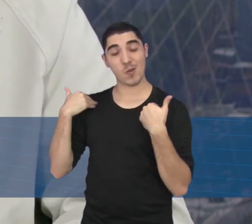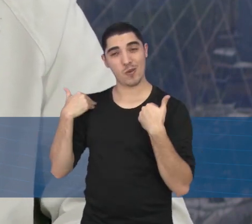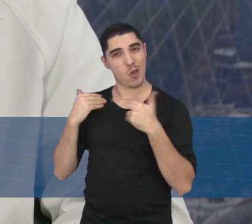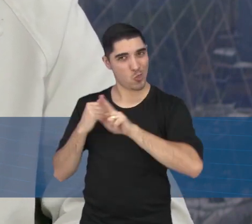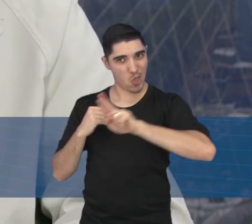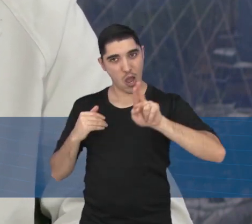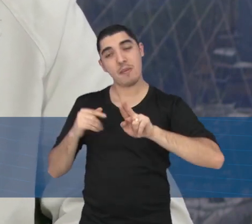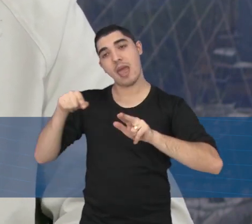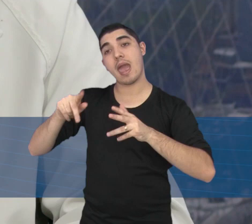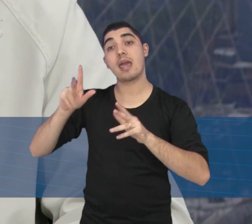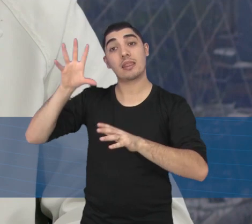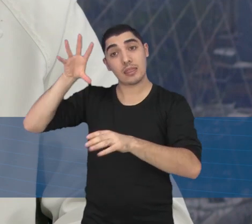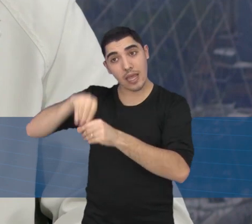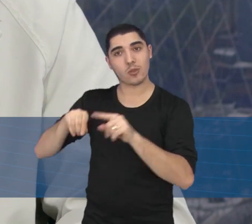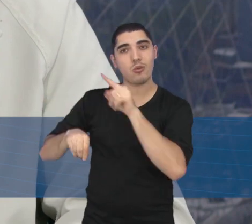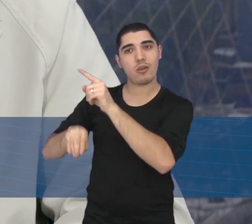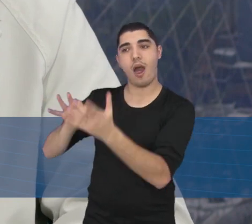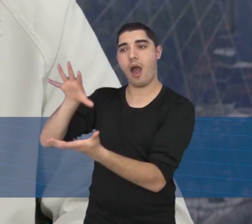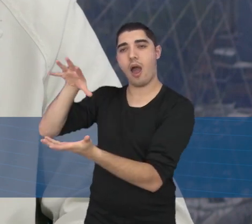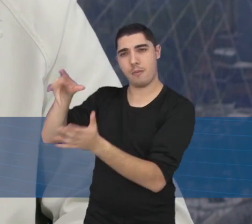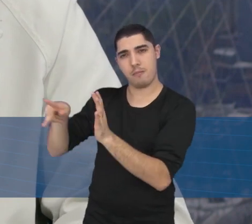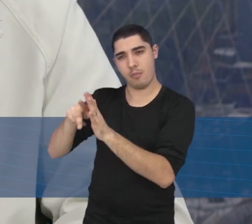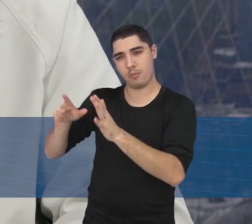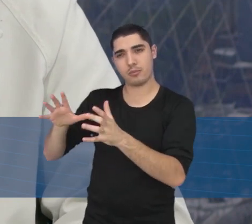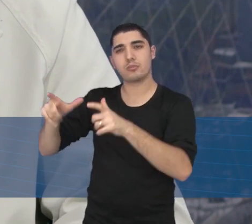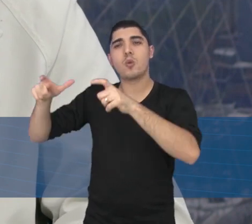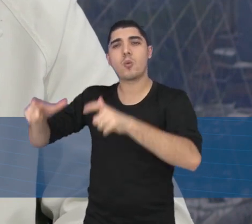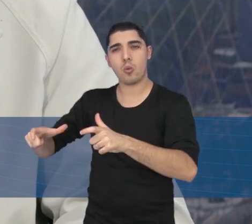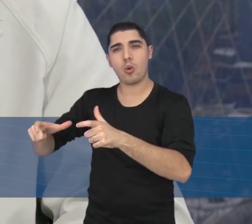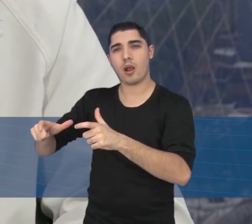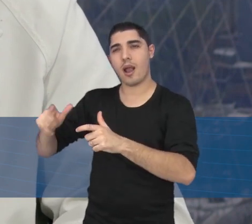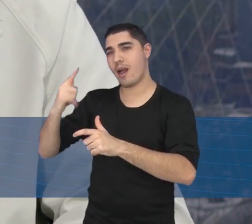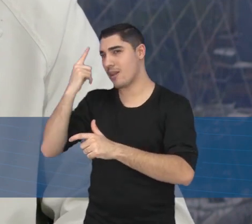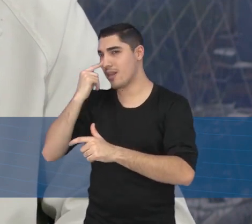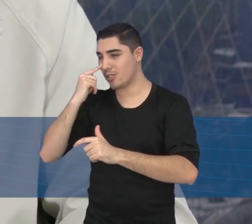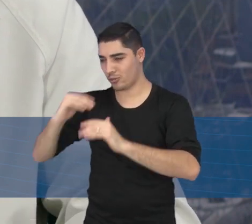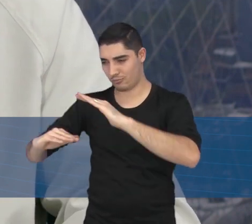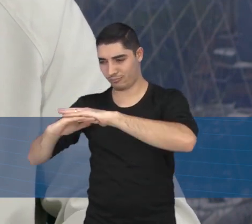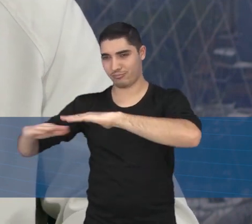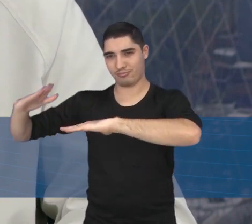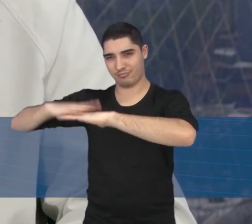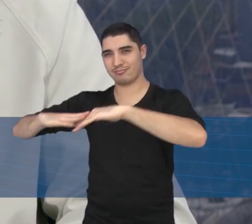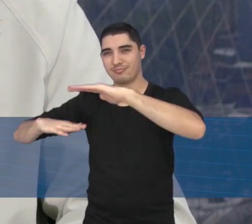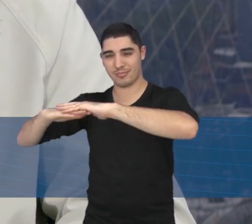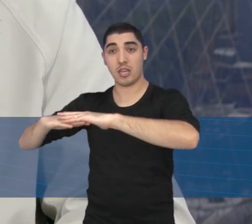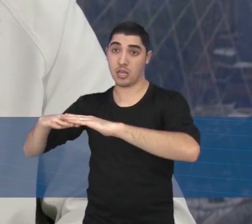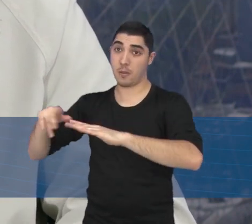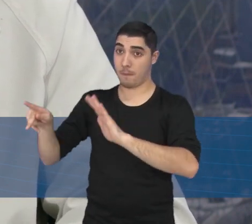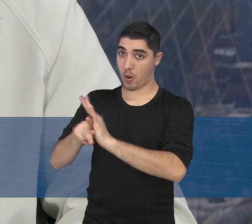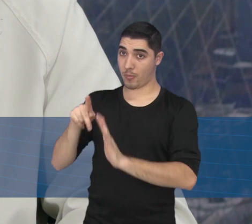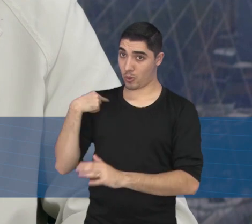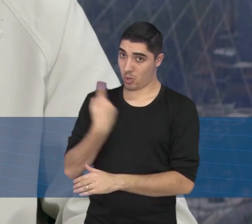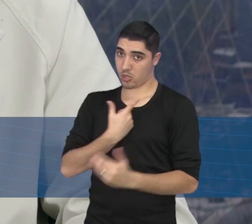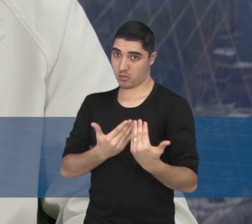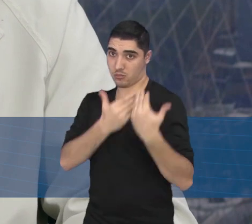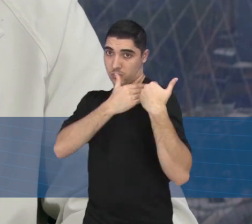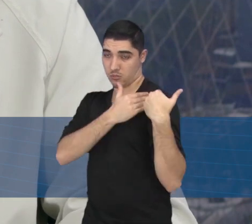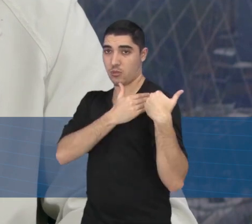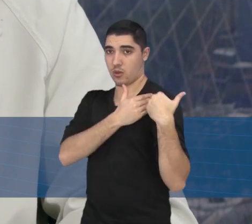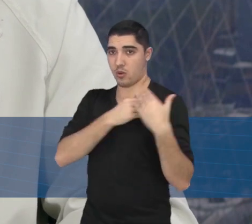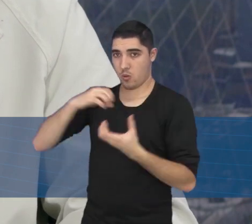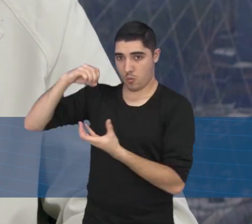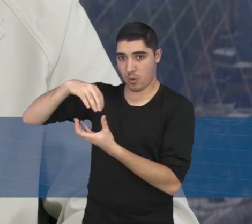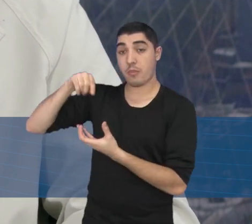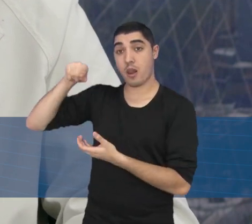dentro do nosso aterro sanitário, que é administrado pela Urban, eu gosto até de ressaltar, é um aterro com